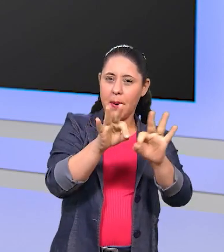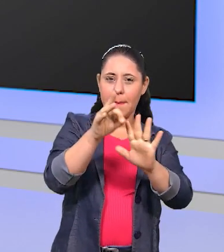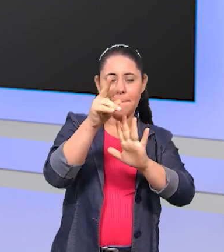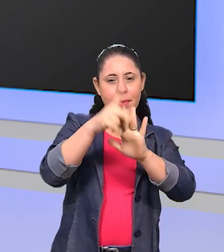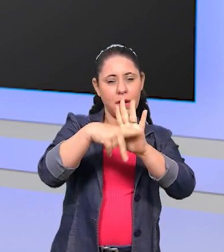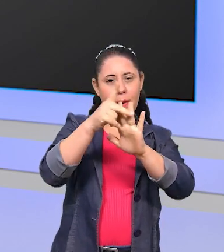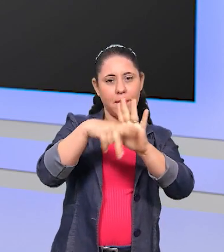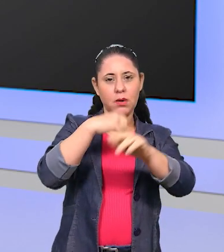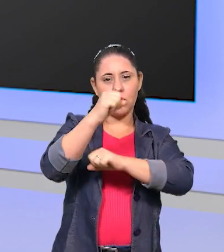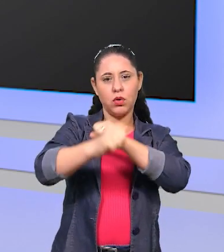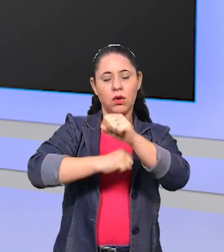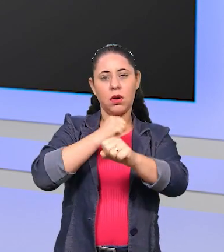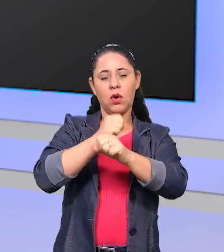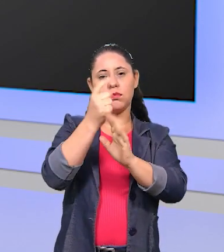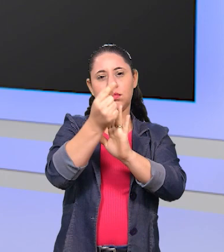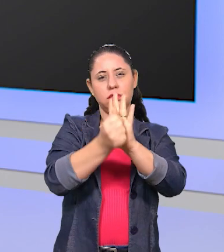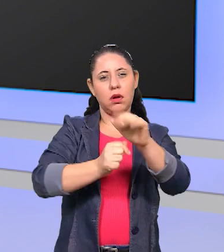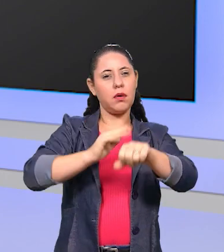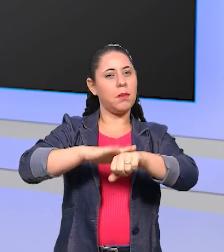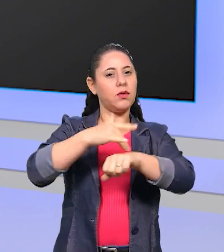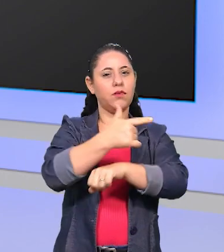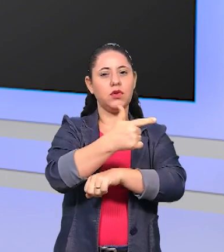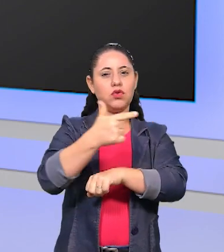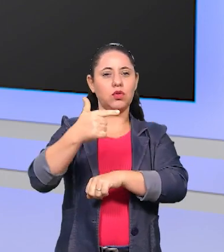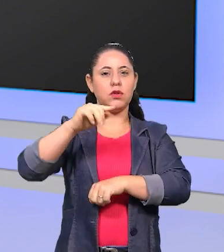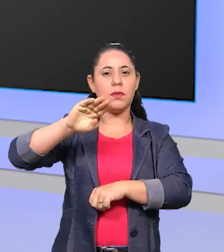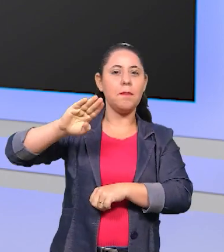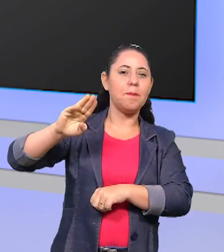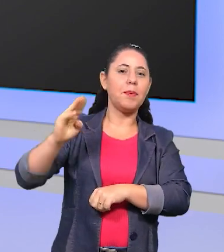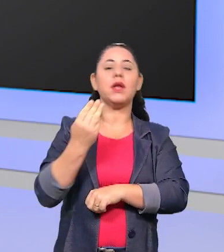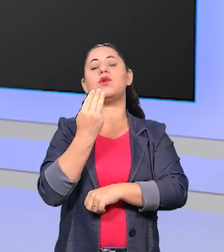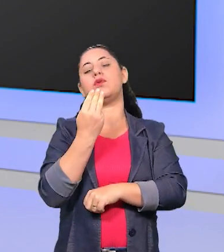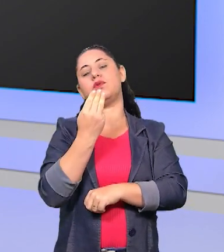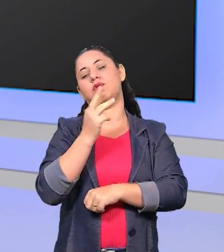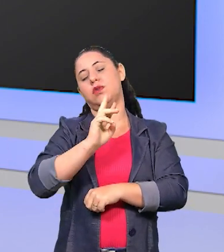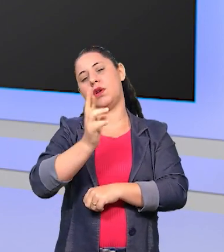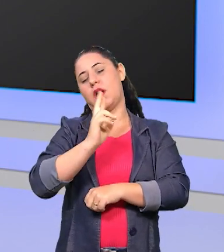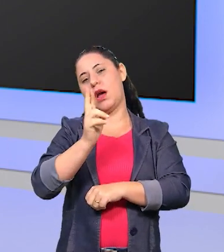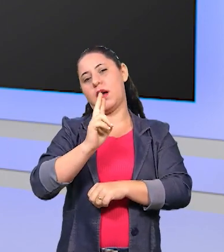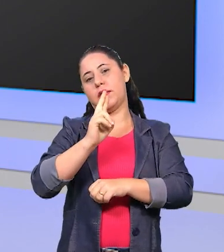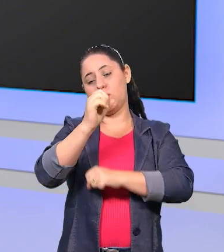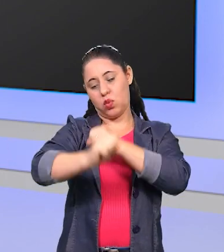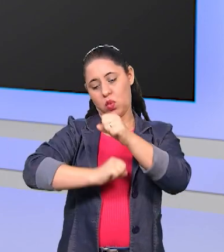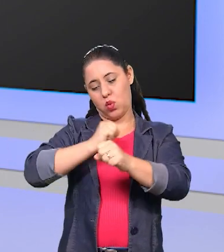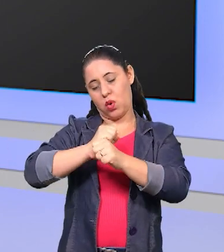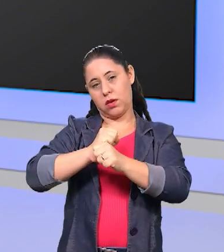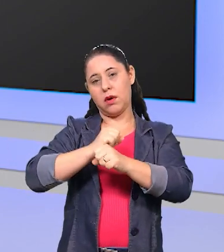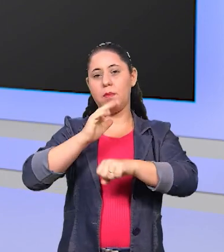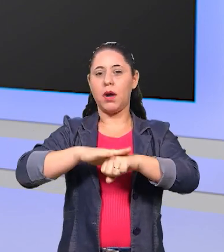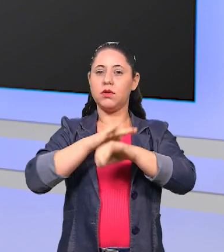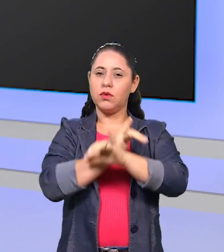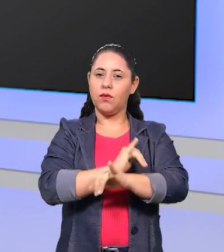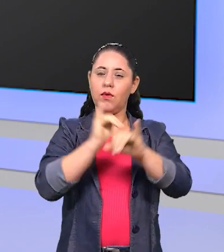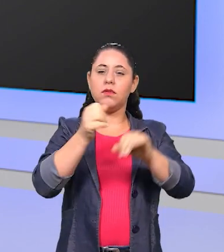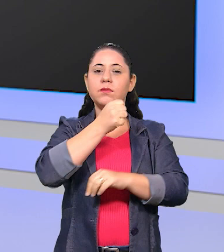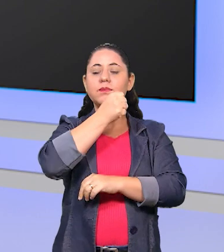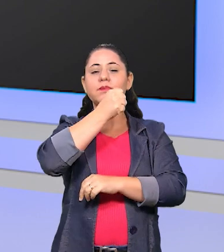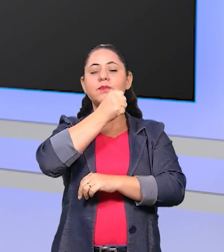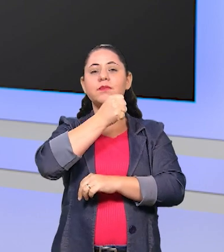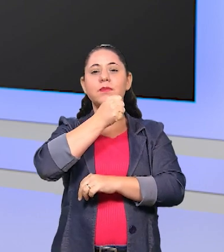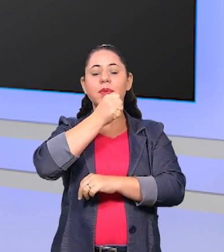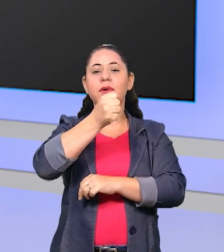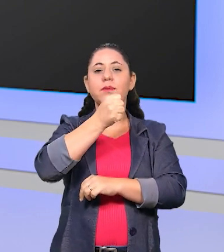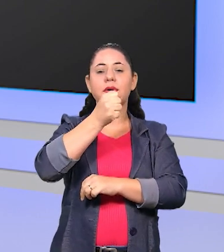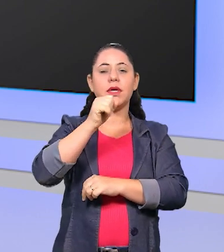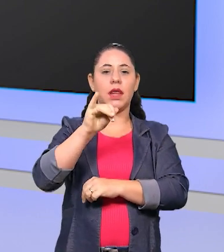Plano Plurianual e orçamento de mais de 22 bilhões de reais para o próximo ano. Mais informações